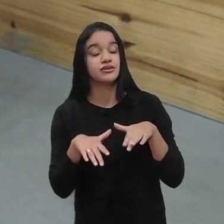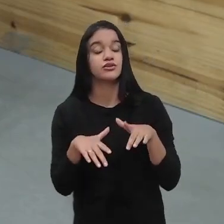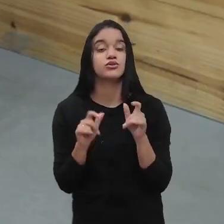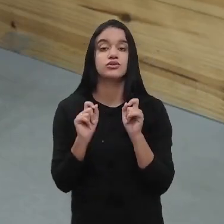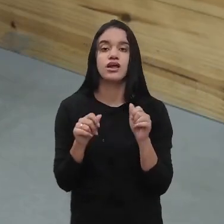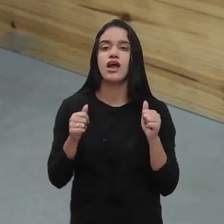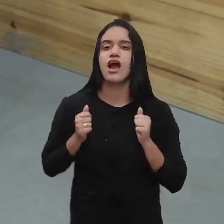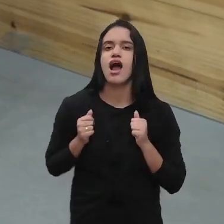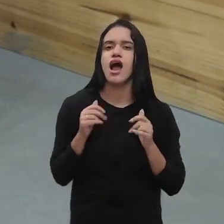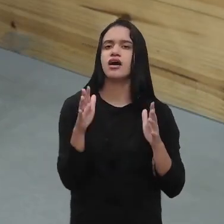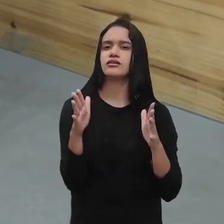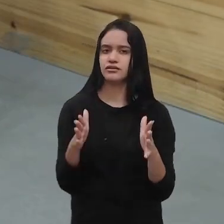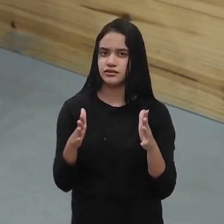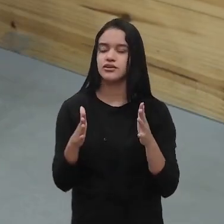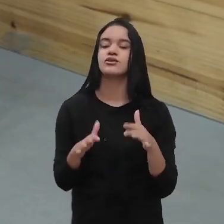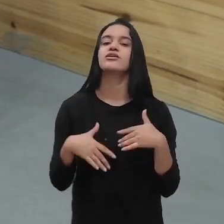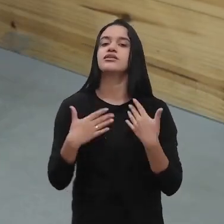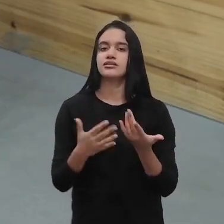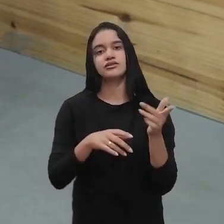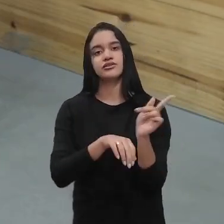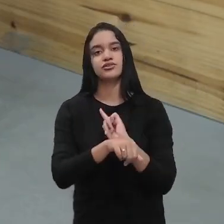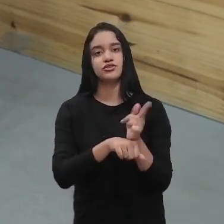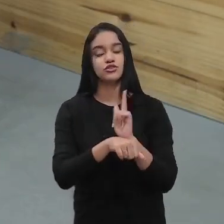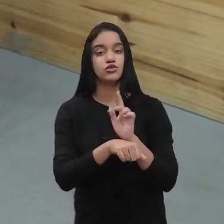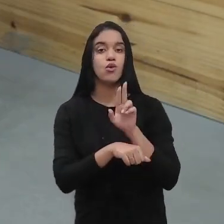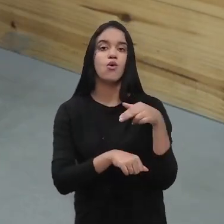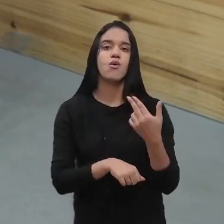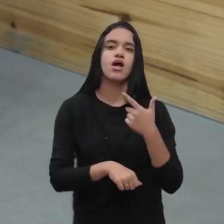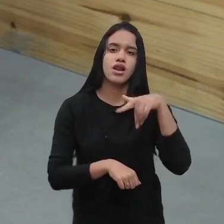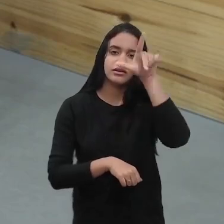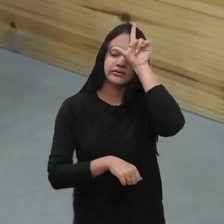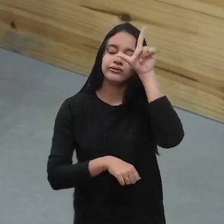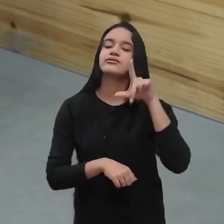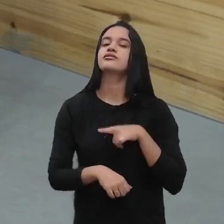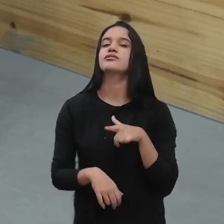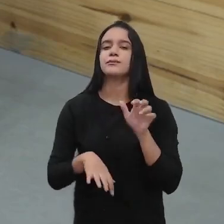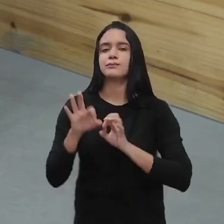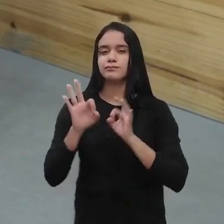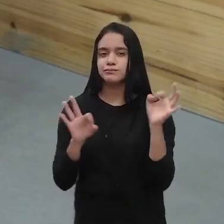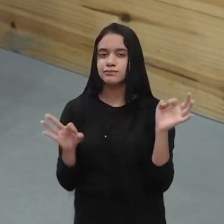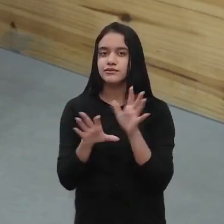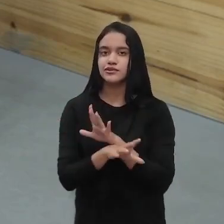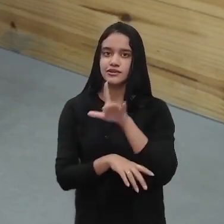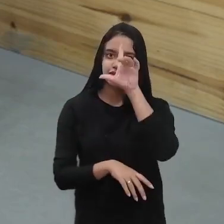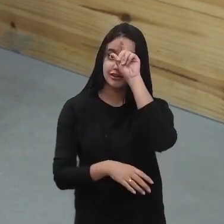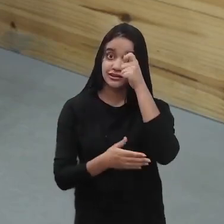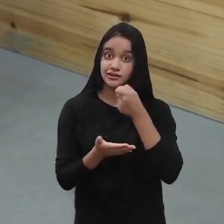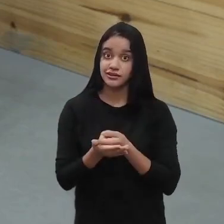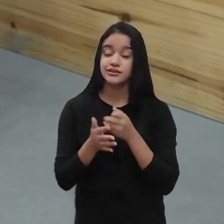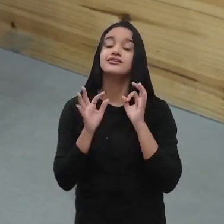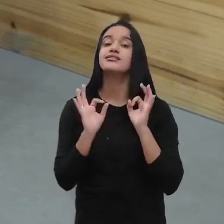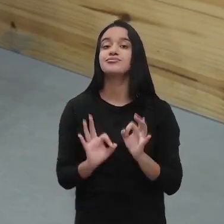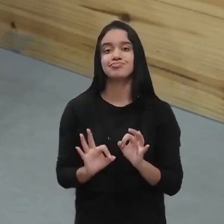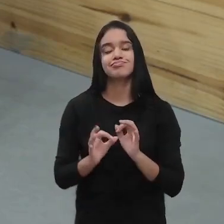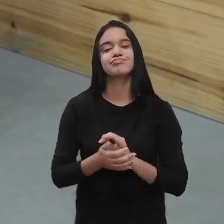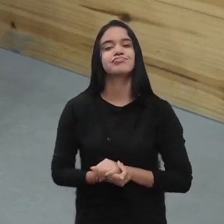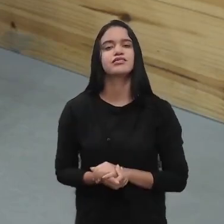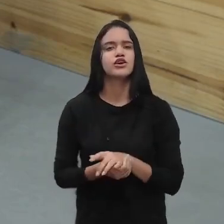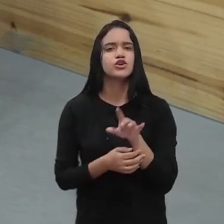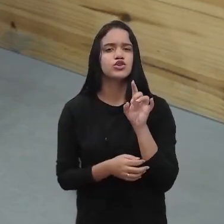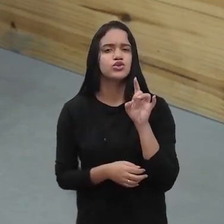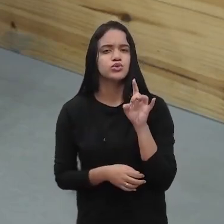determinada ação, o gestor ou a liderança tem que estar preparado para a tomada de decisão. E aí não